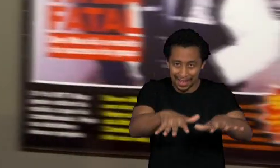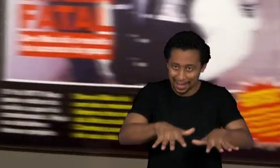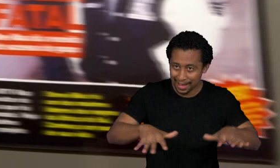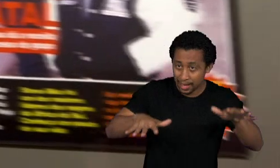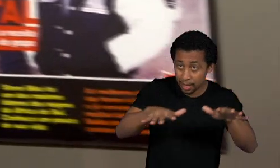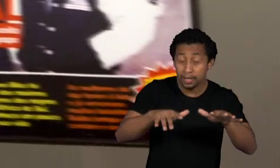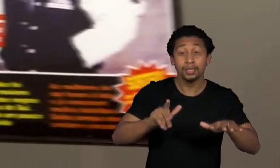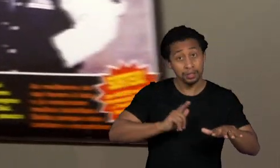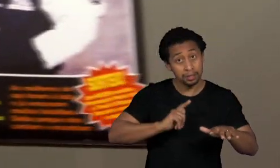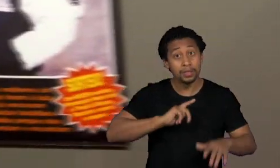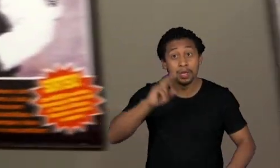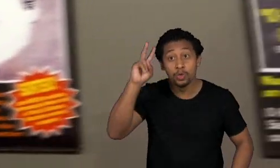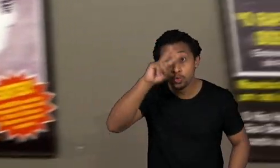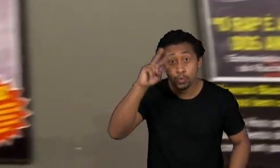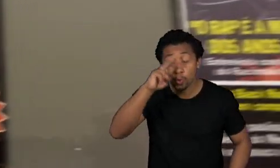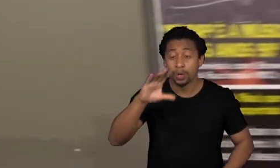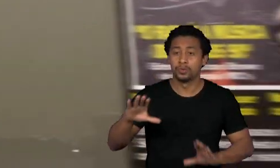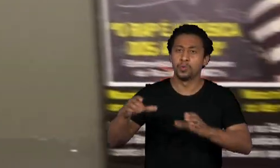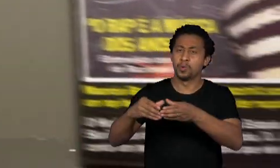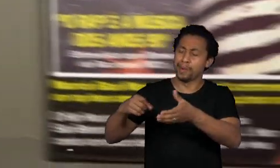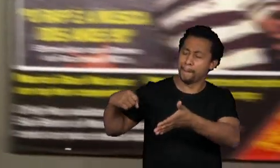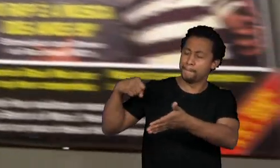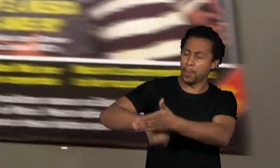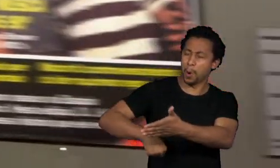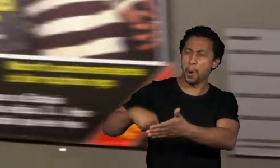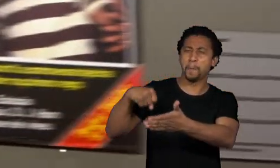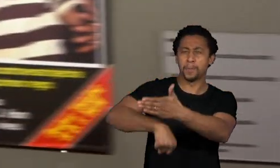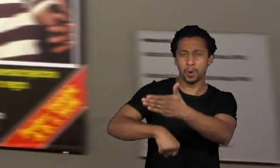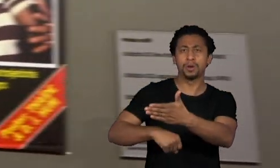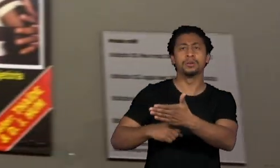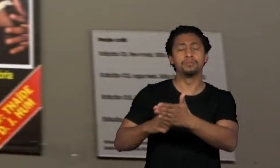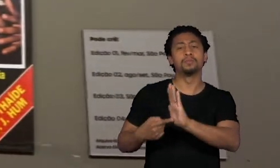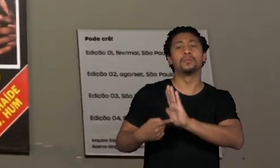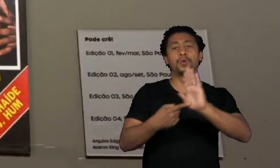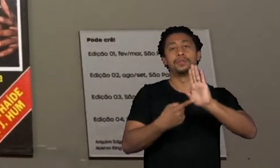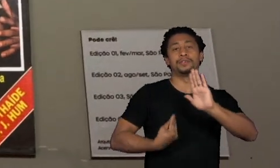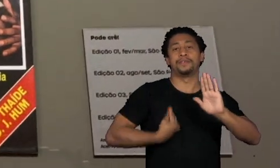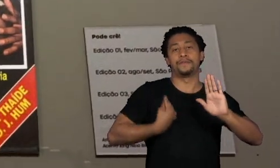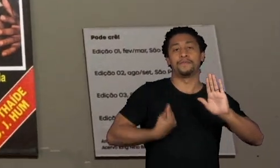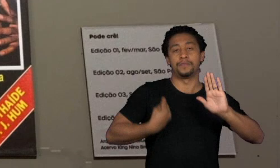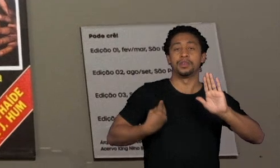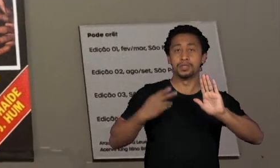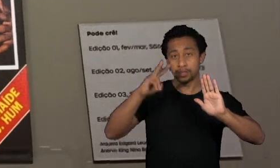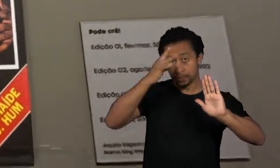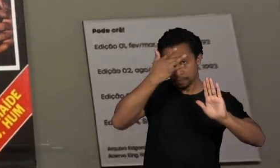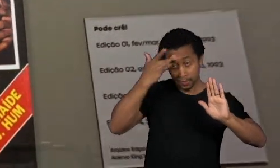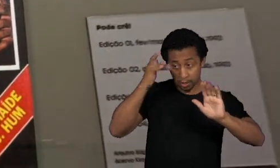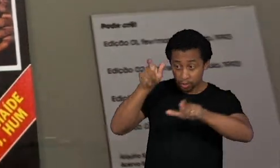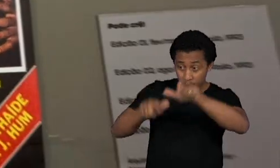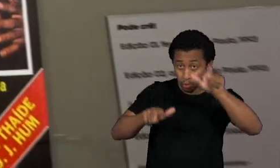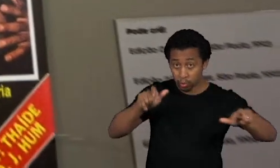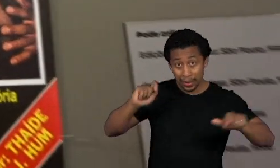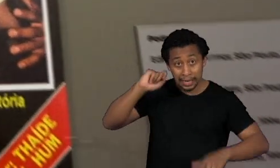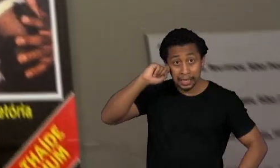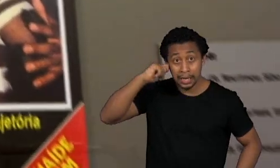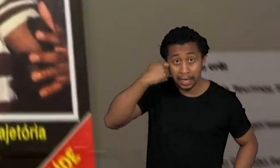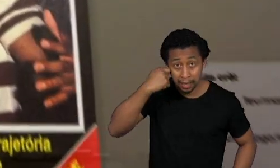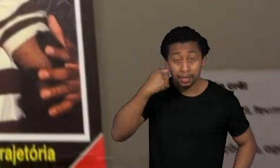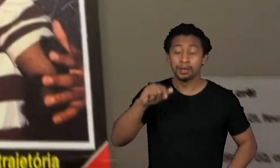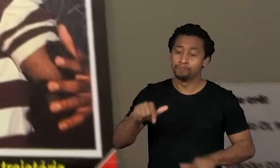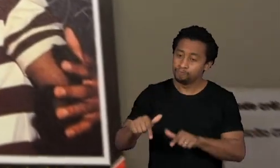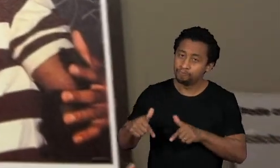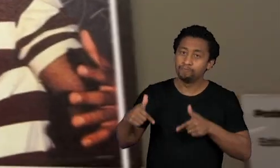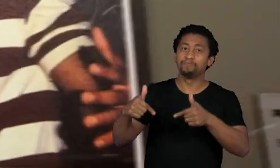de ativismo, histórias de vida negra, e histórias de vidas dedicadas à